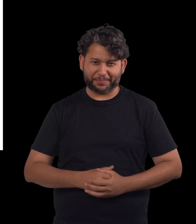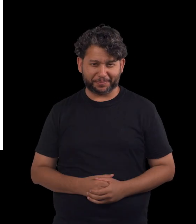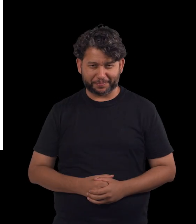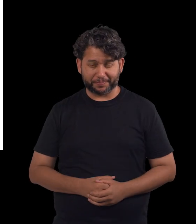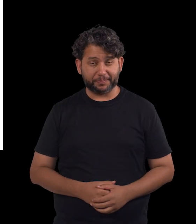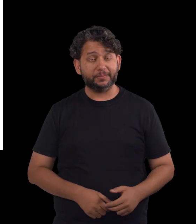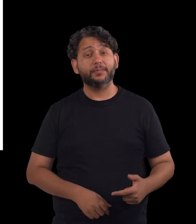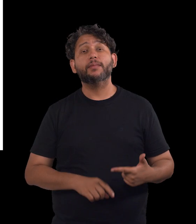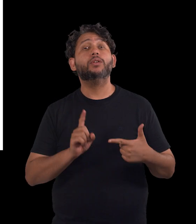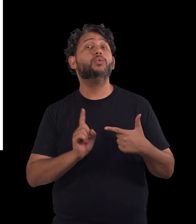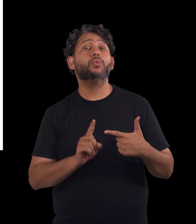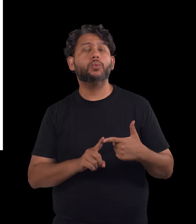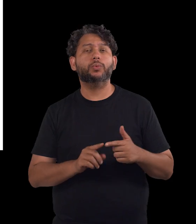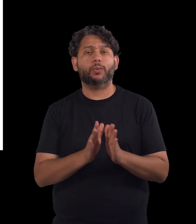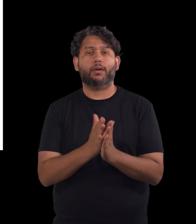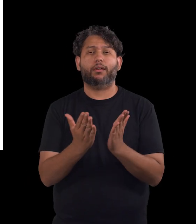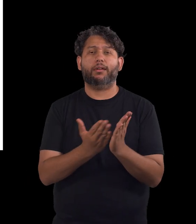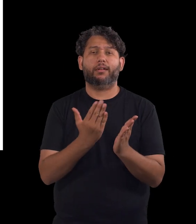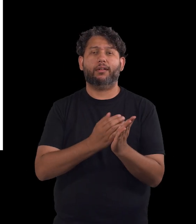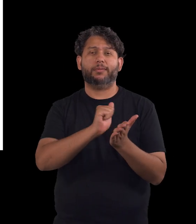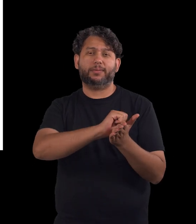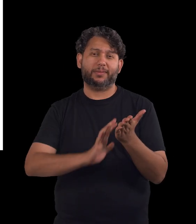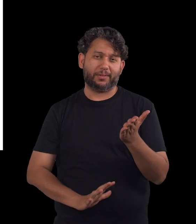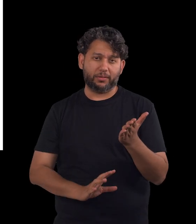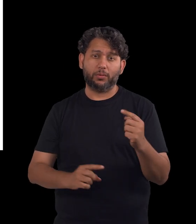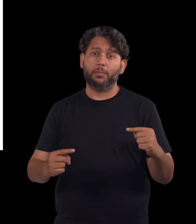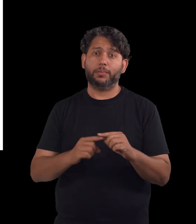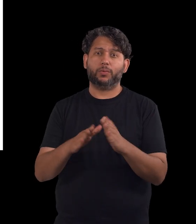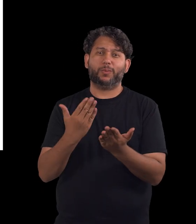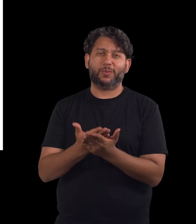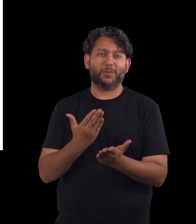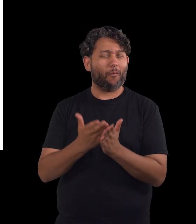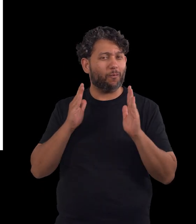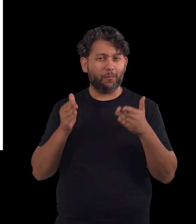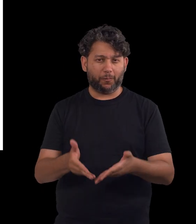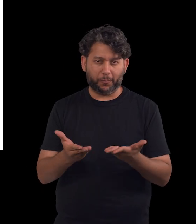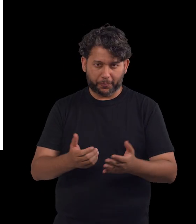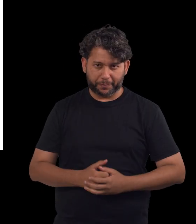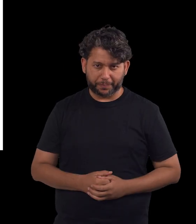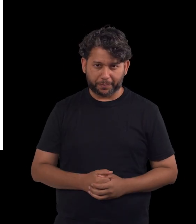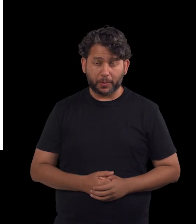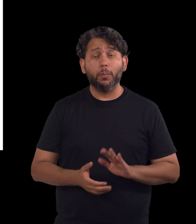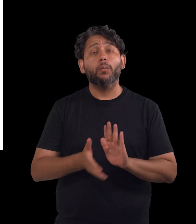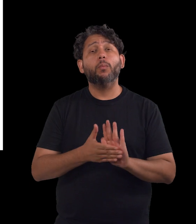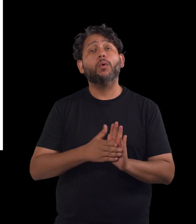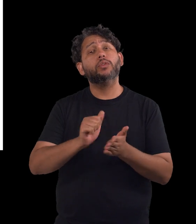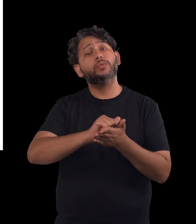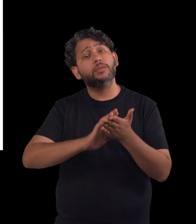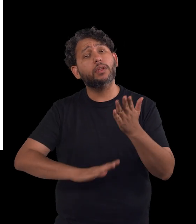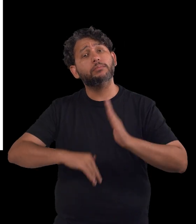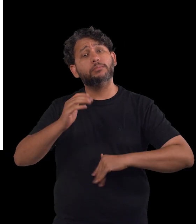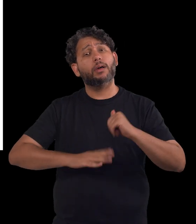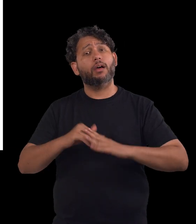O segundo material é a cartilha pedagógica, voltada para o ambiente escolar. Ela propõe